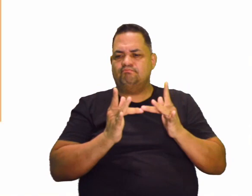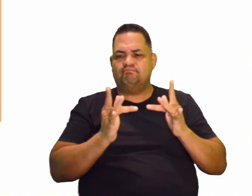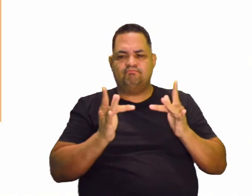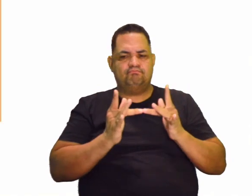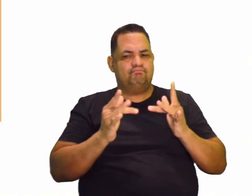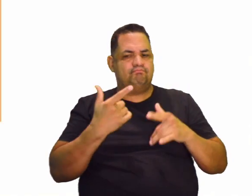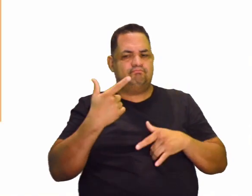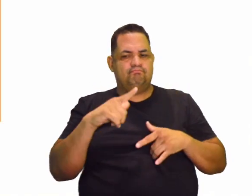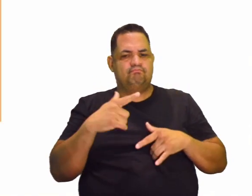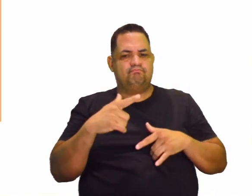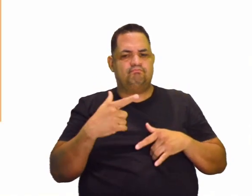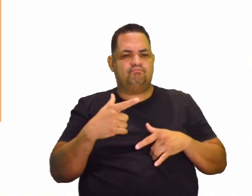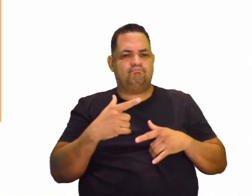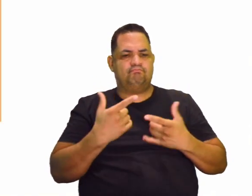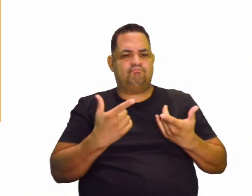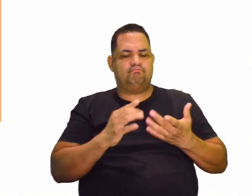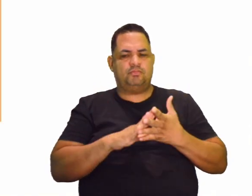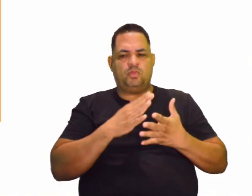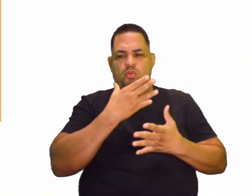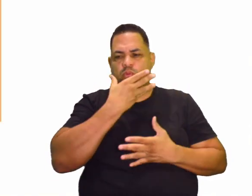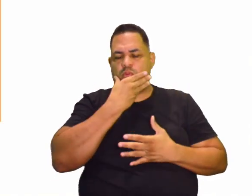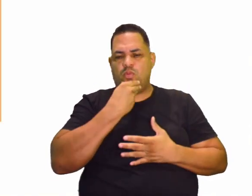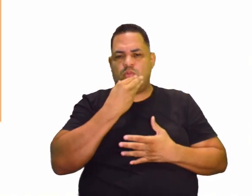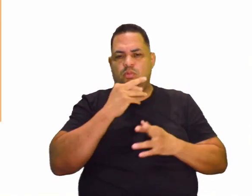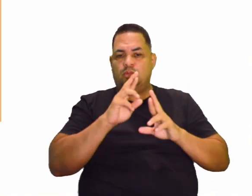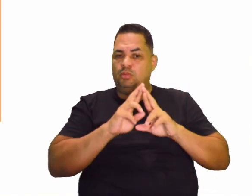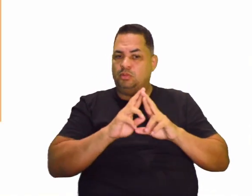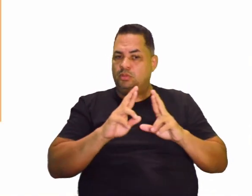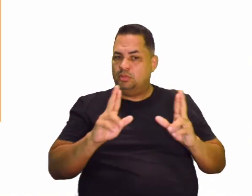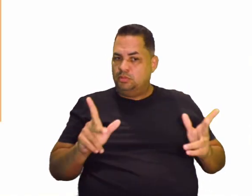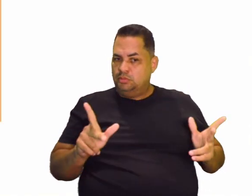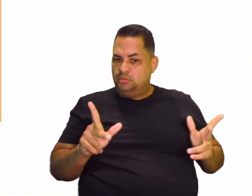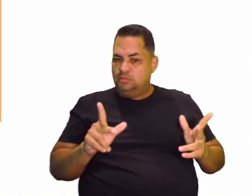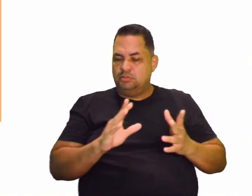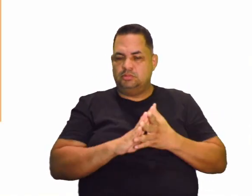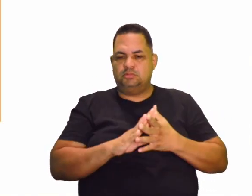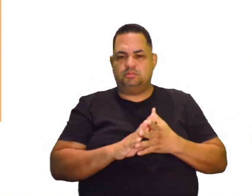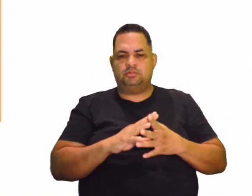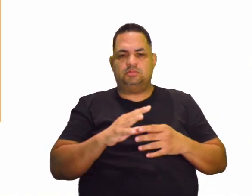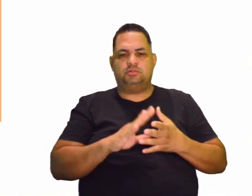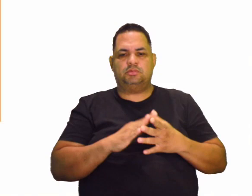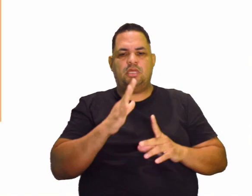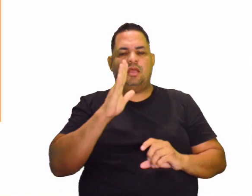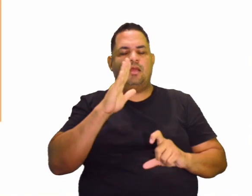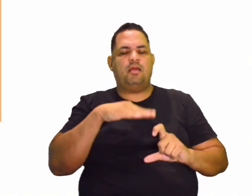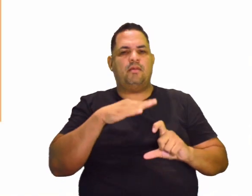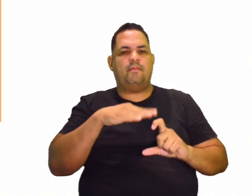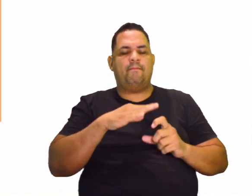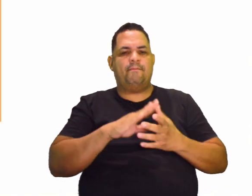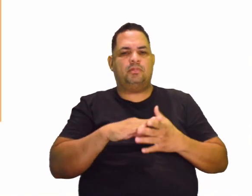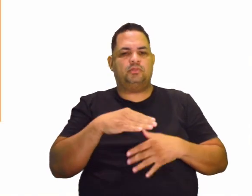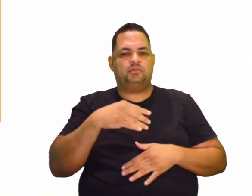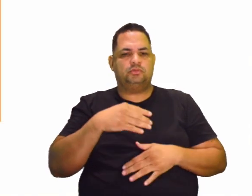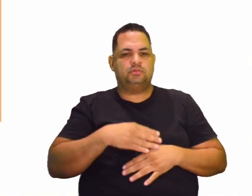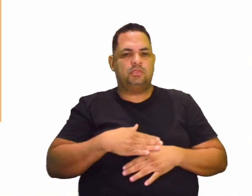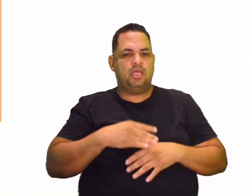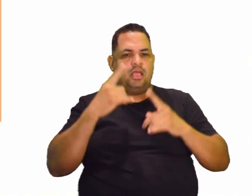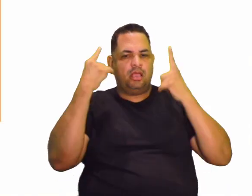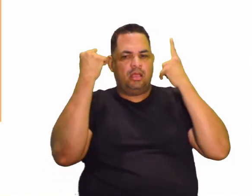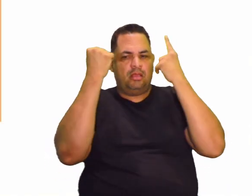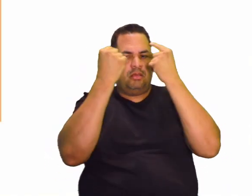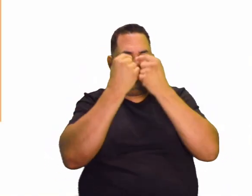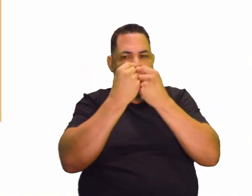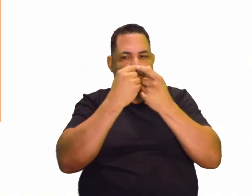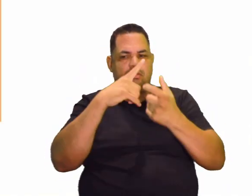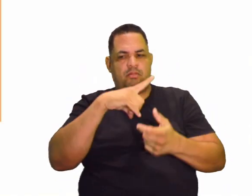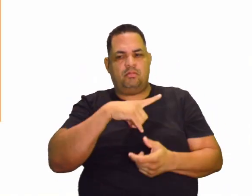Então, isso diferencia, né, da mitologia grega, em que os deuses tinham contato com os humanos, tinham